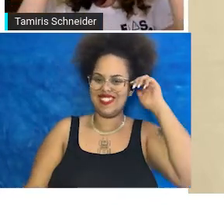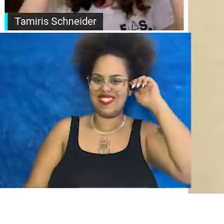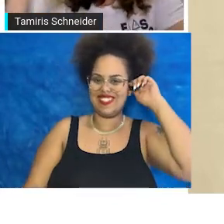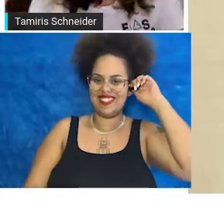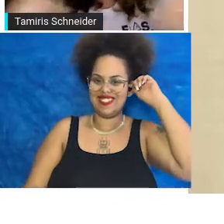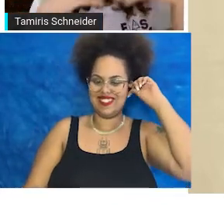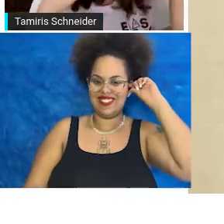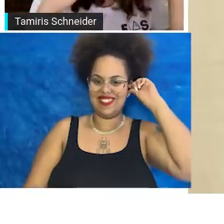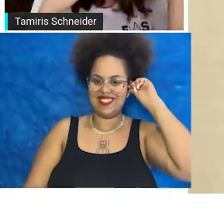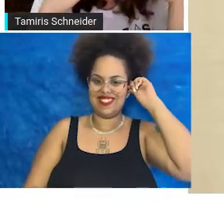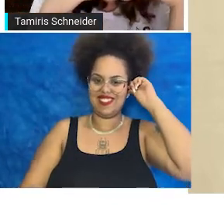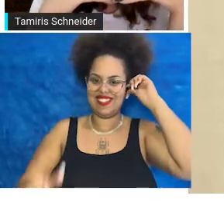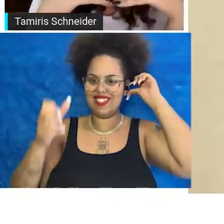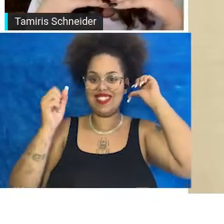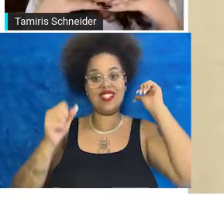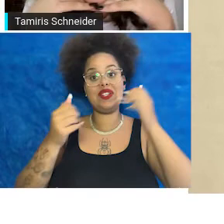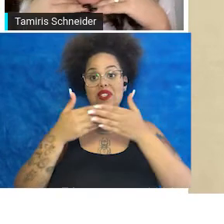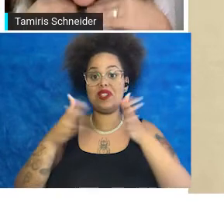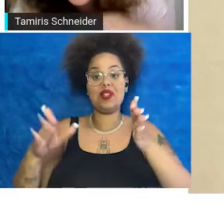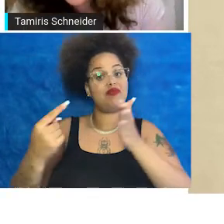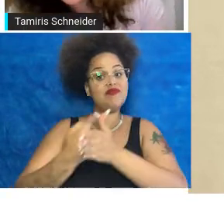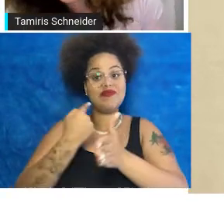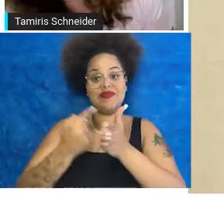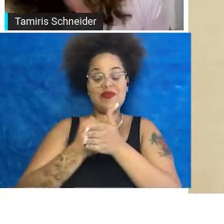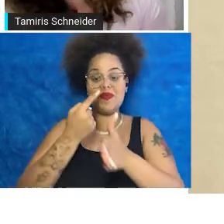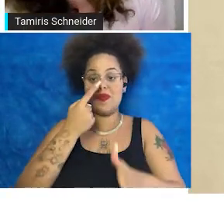Eu posso abrir para perguntas.